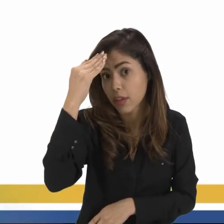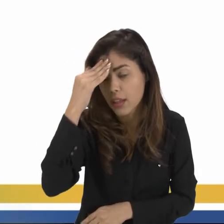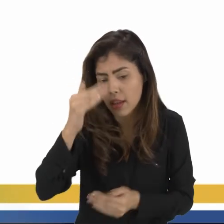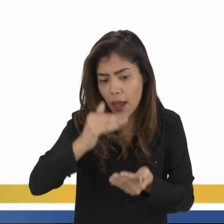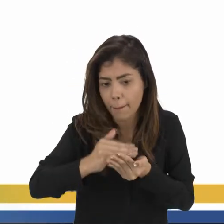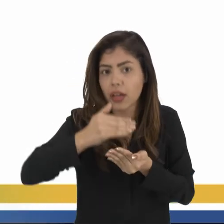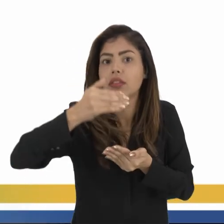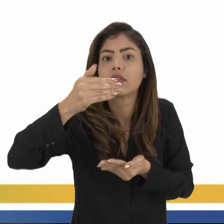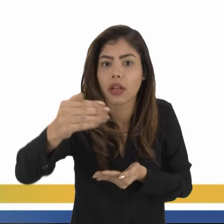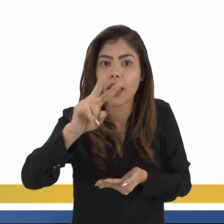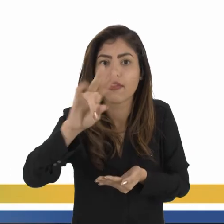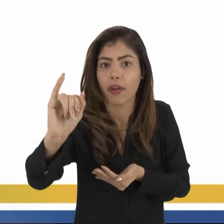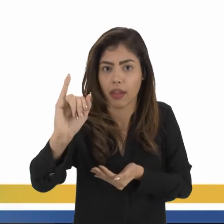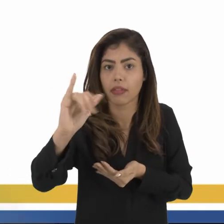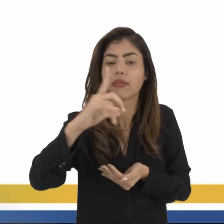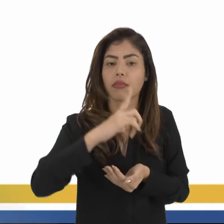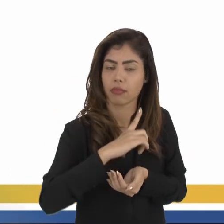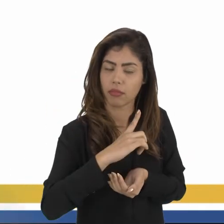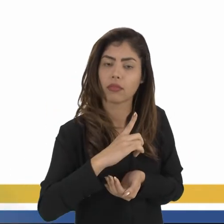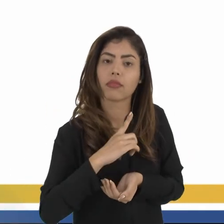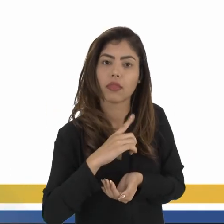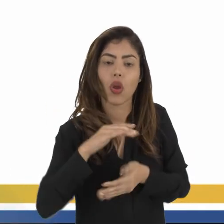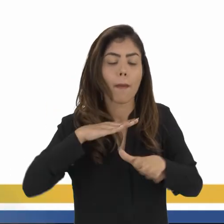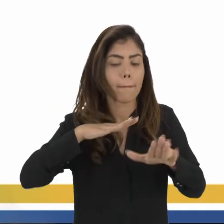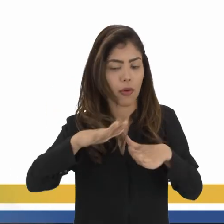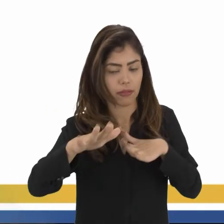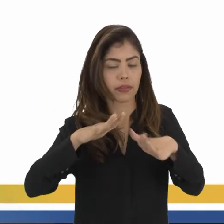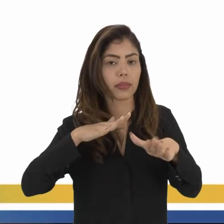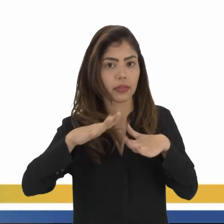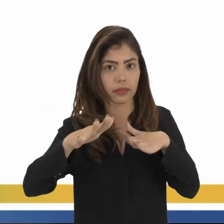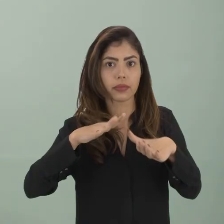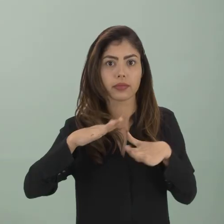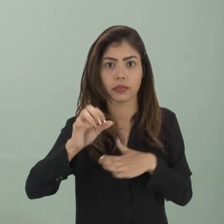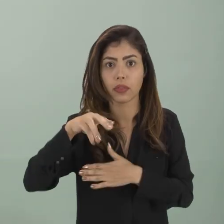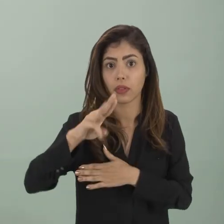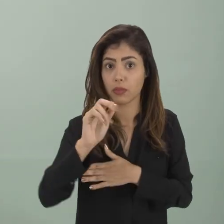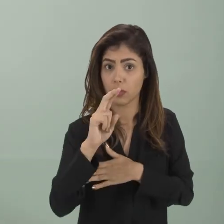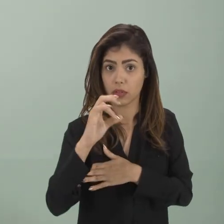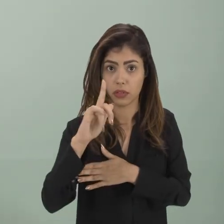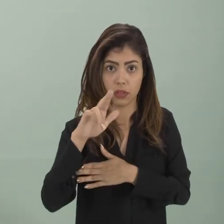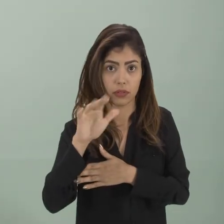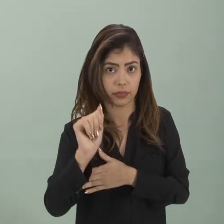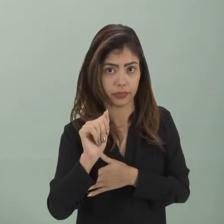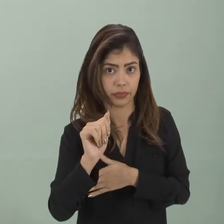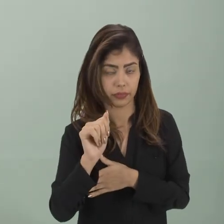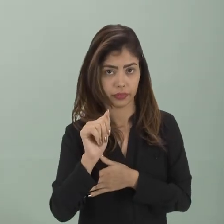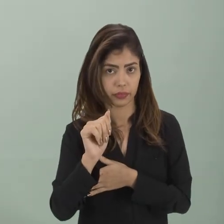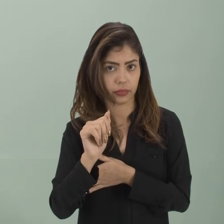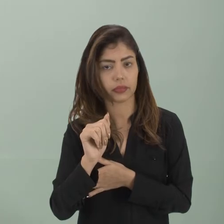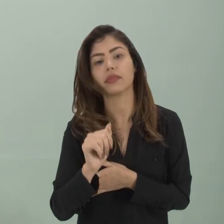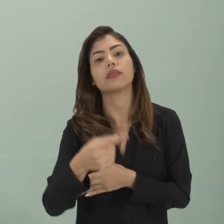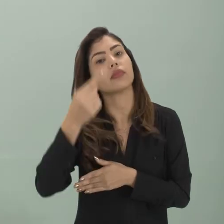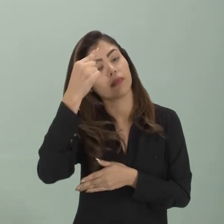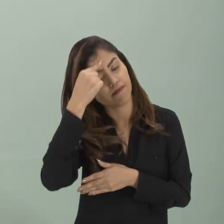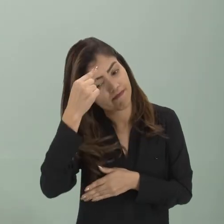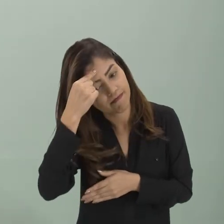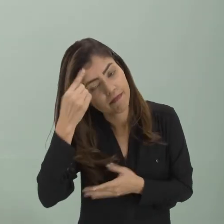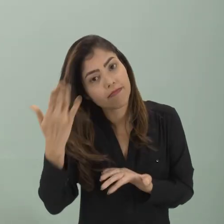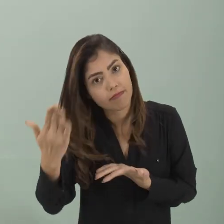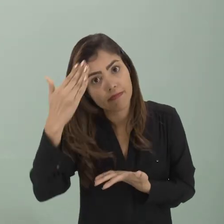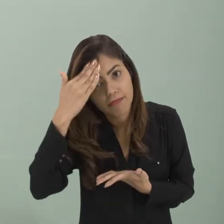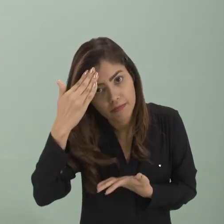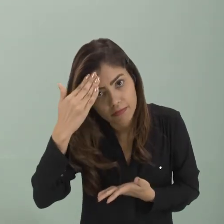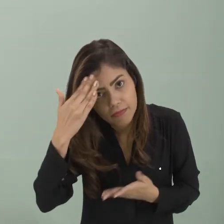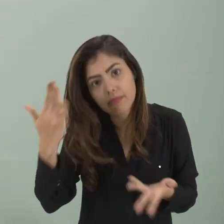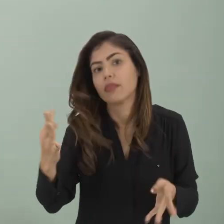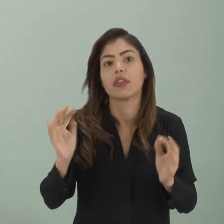partir dali é que ele vai gerar um movimento muscular. Então, nós temos que entender